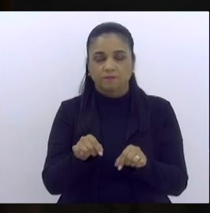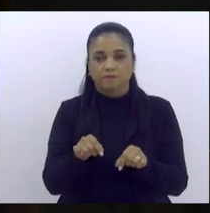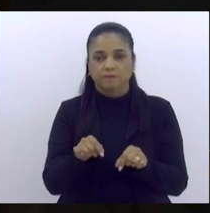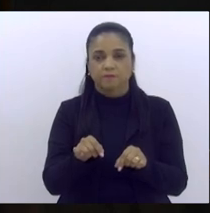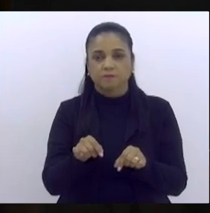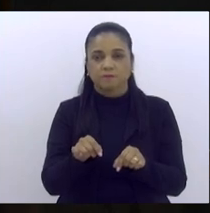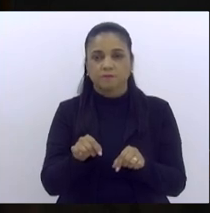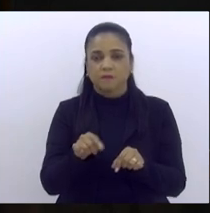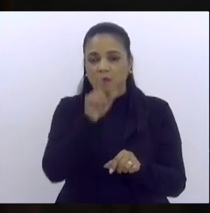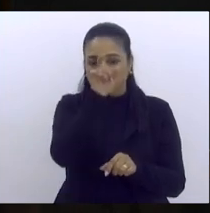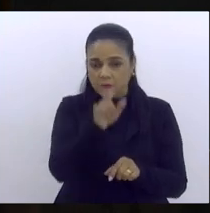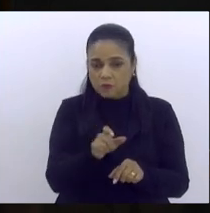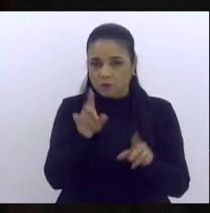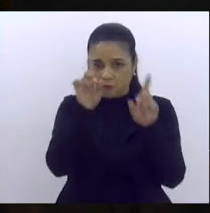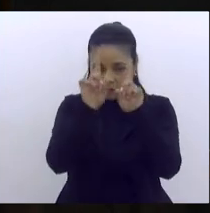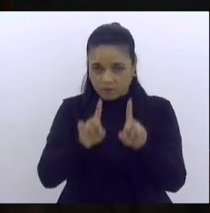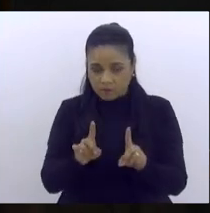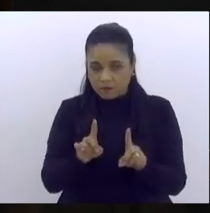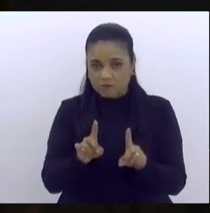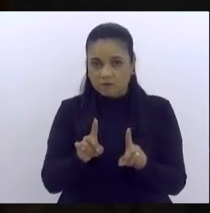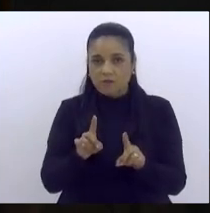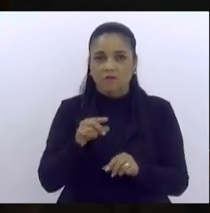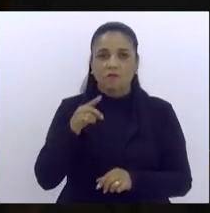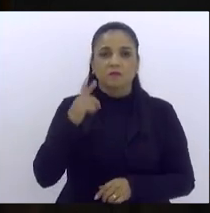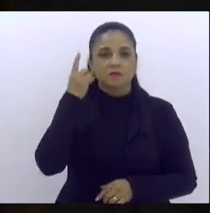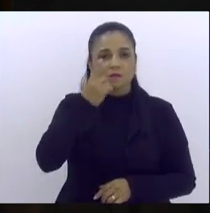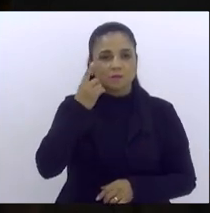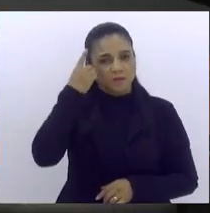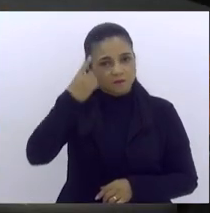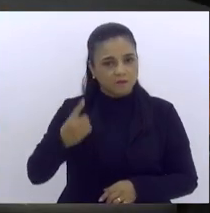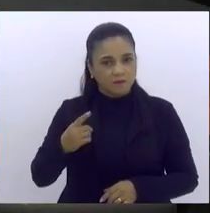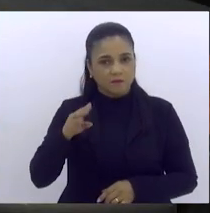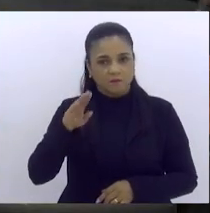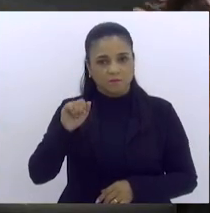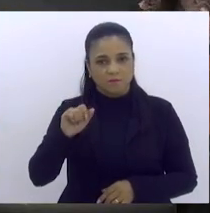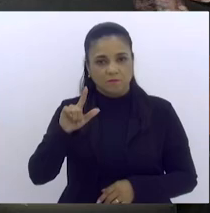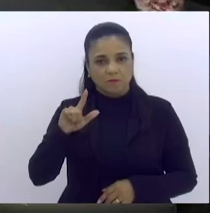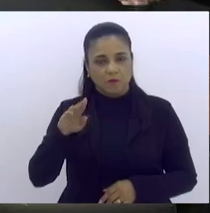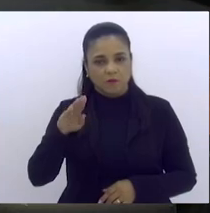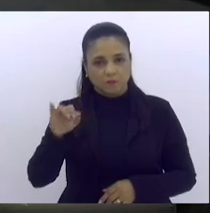deputado... do Dani Balbi.